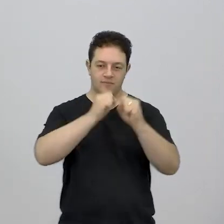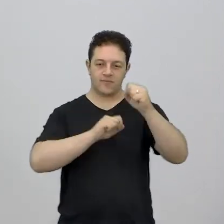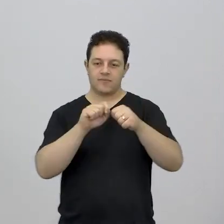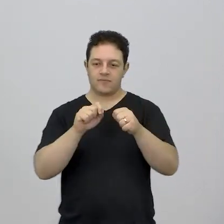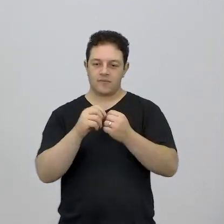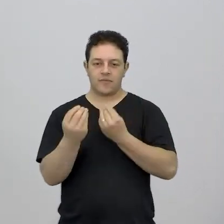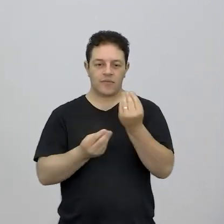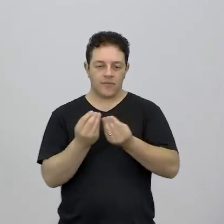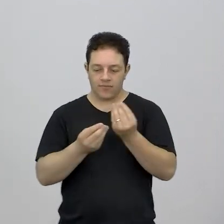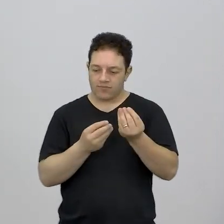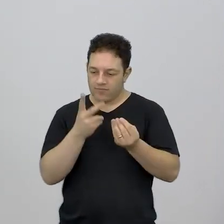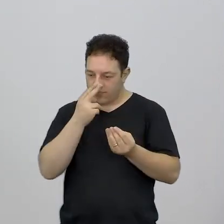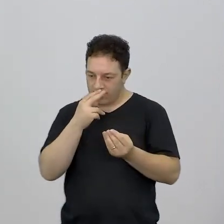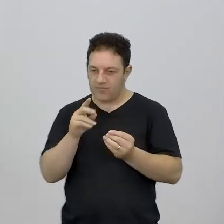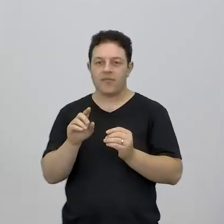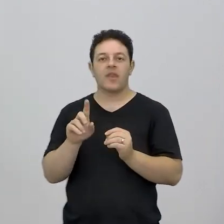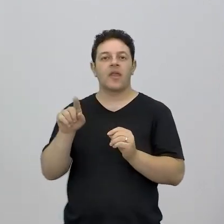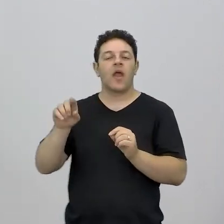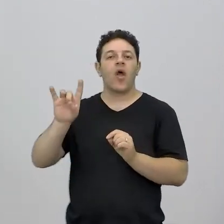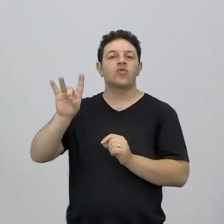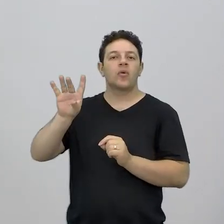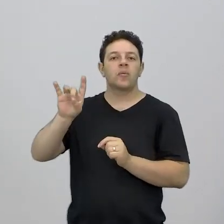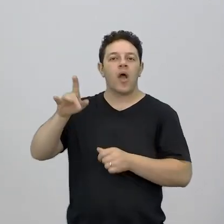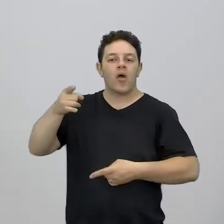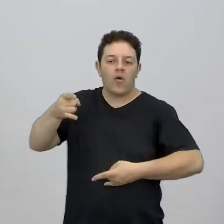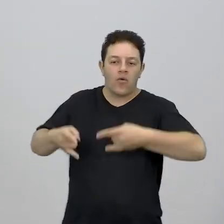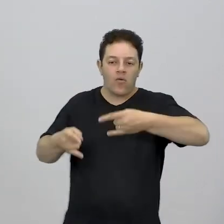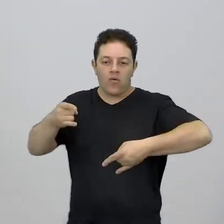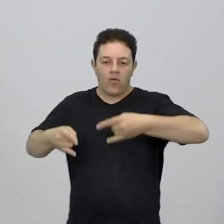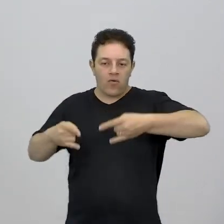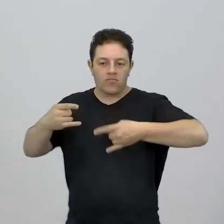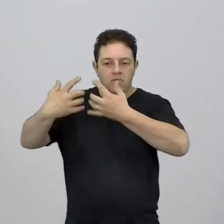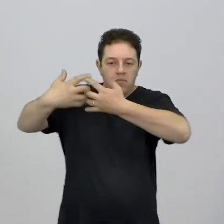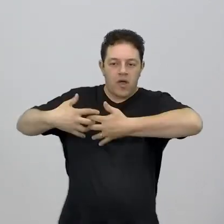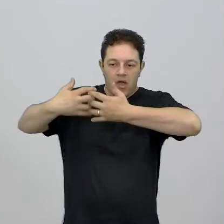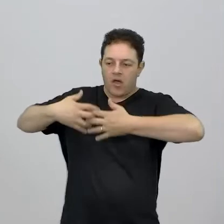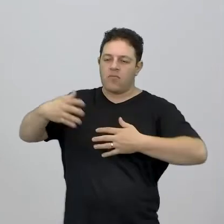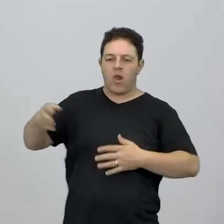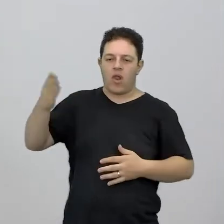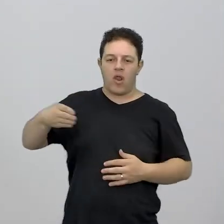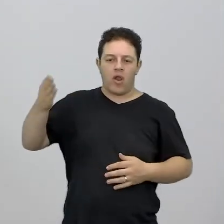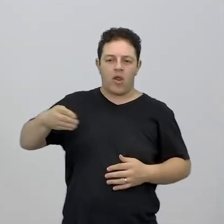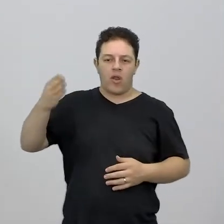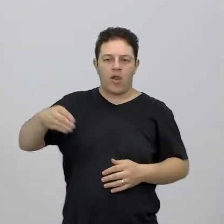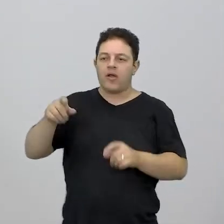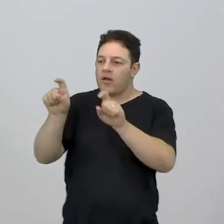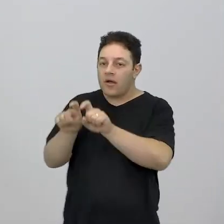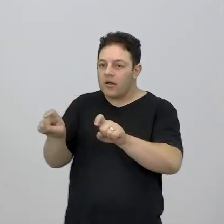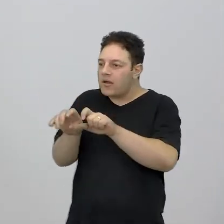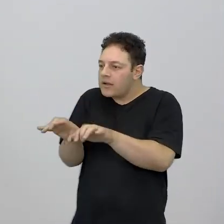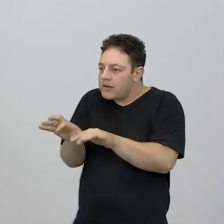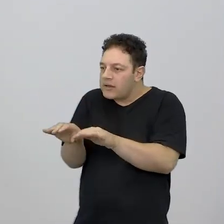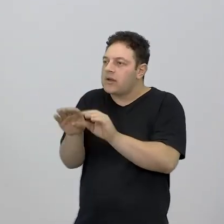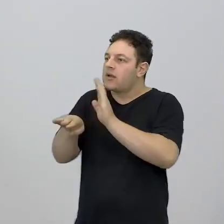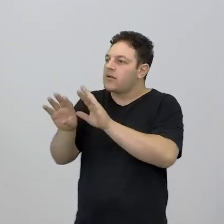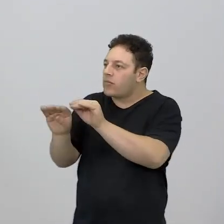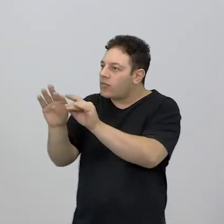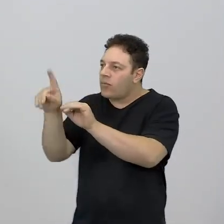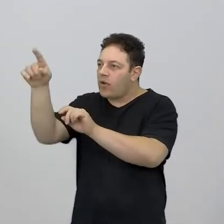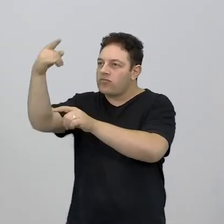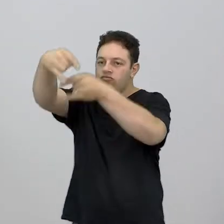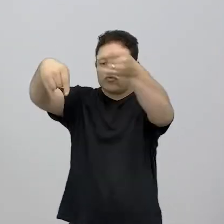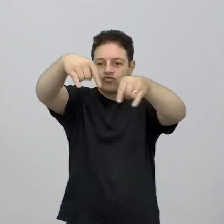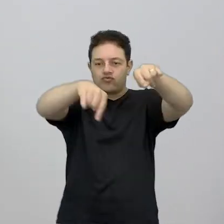o implemento da automação, ou seja, o uso maior dos computadores, né? E os computadores